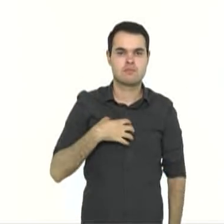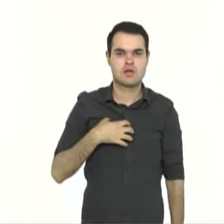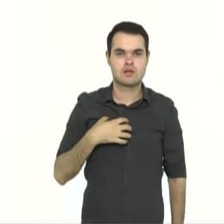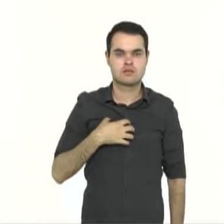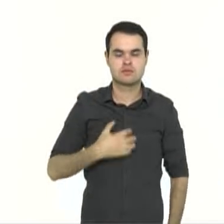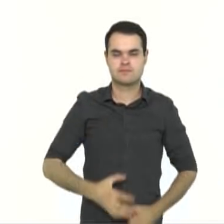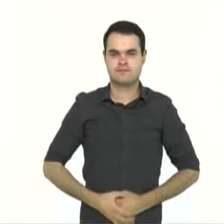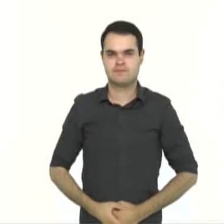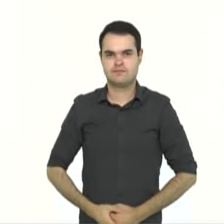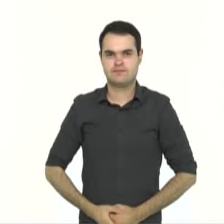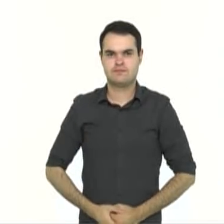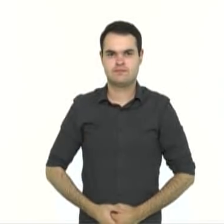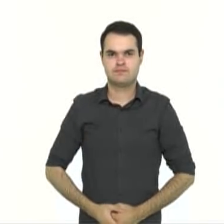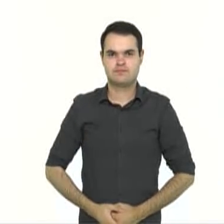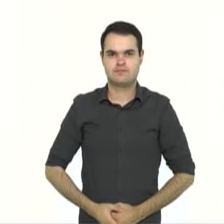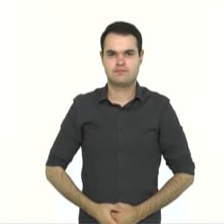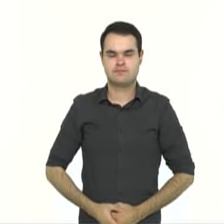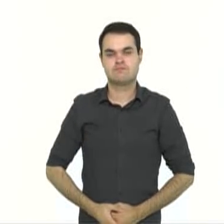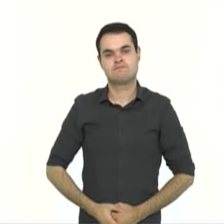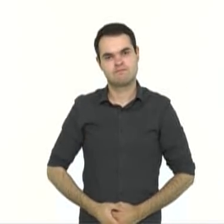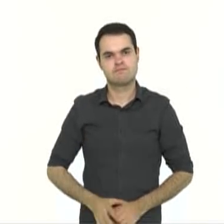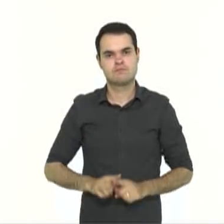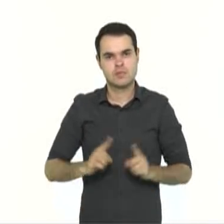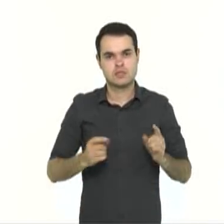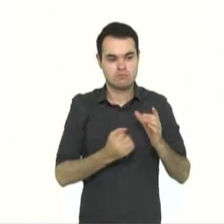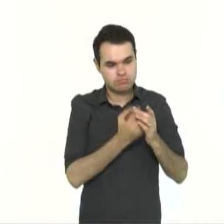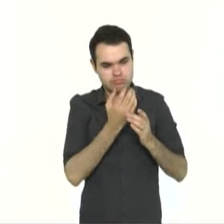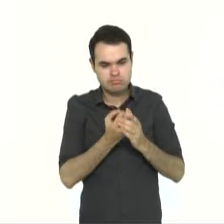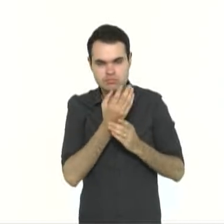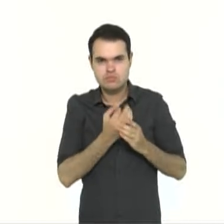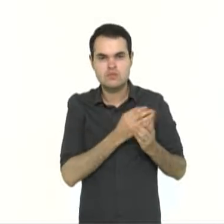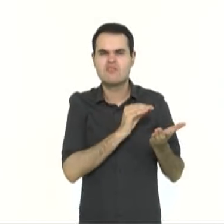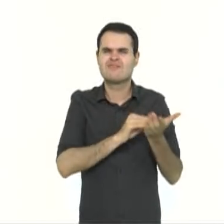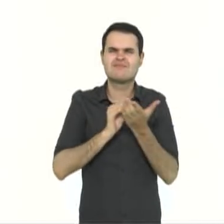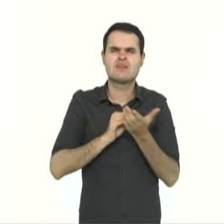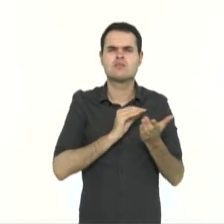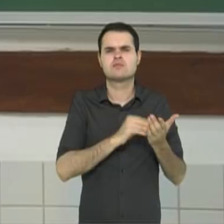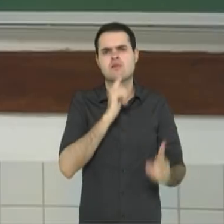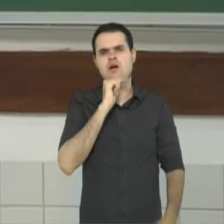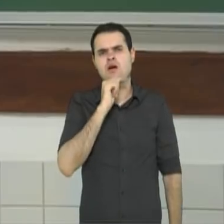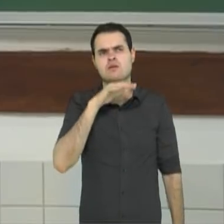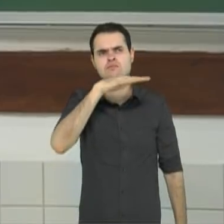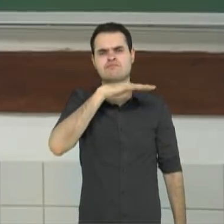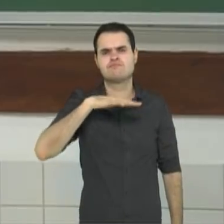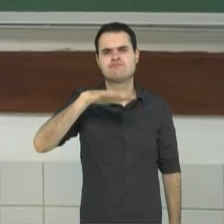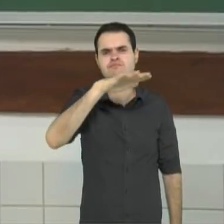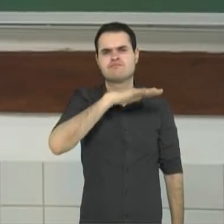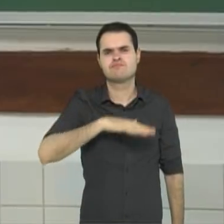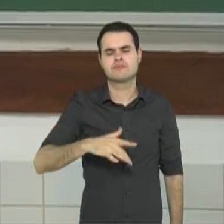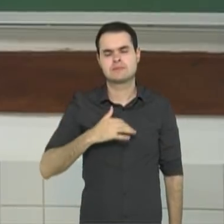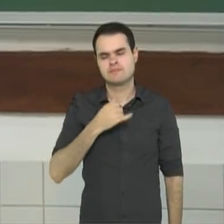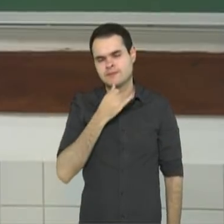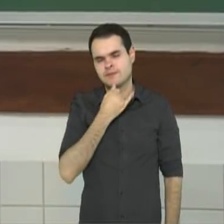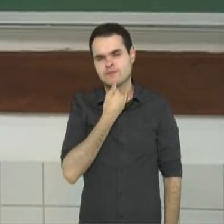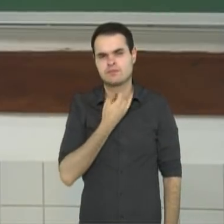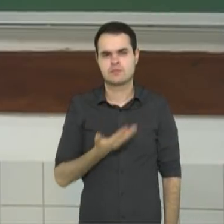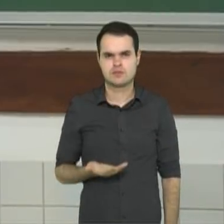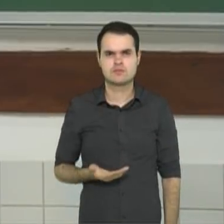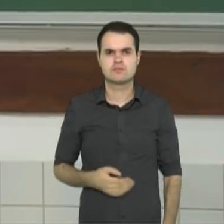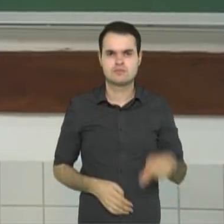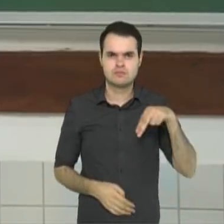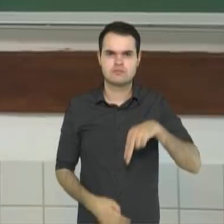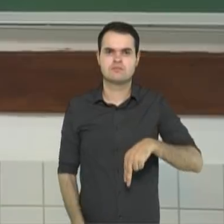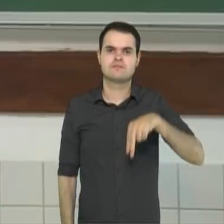entanto, a produção foi seriamente prejudicada pela escassez de água na região. Infelizmente, no nosso Nordeste, a